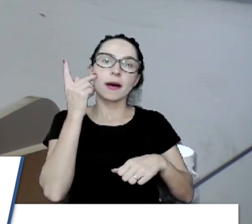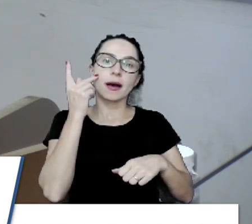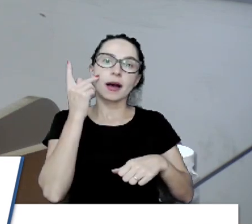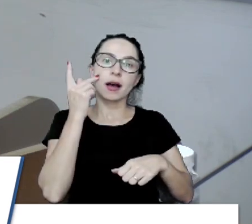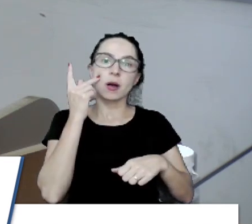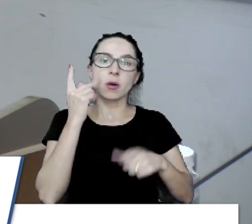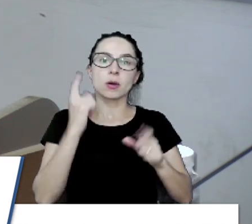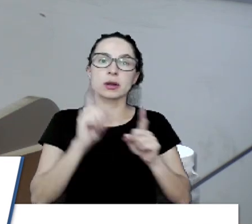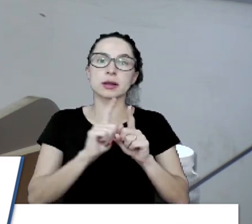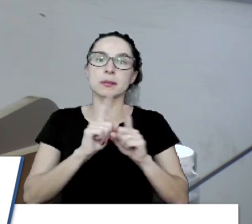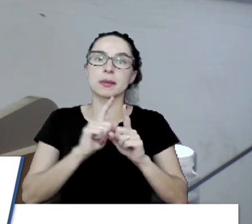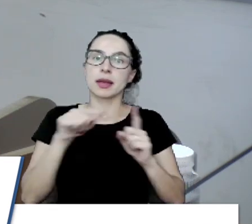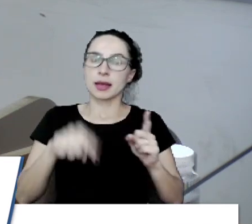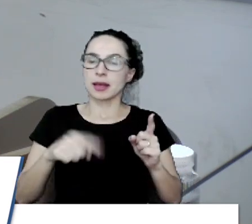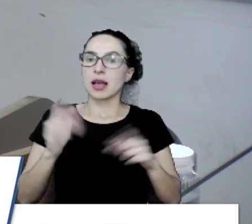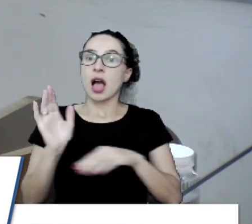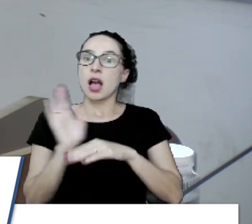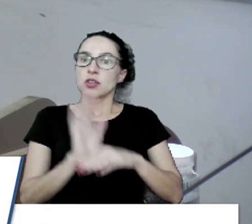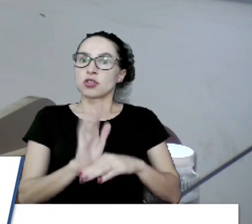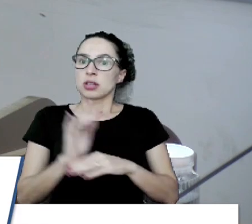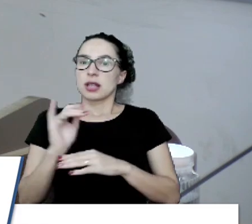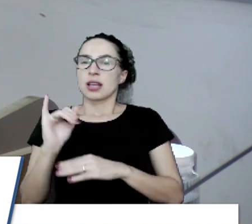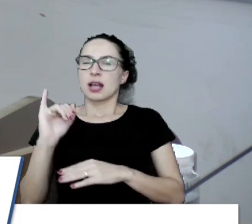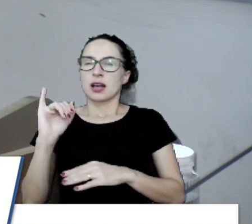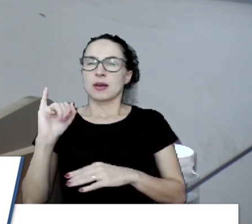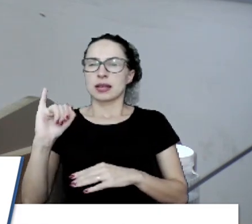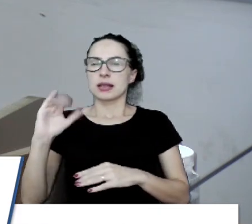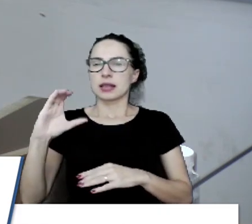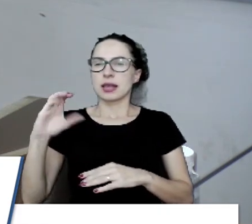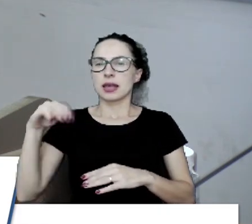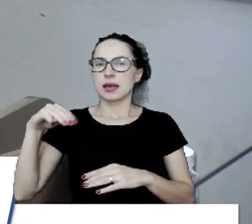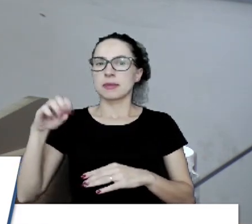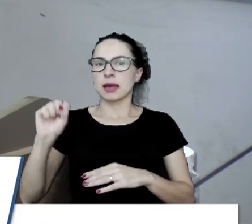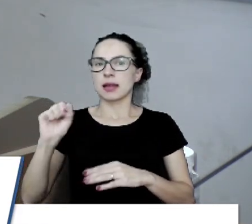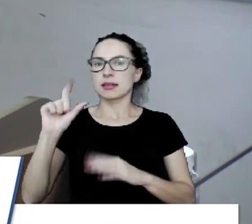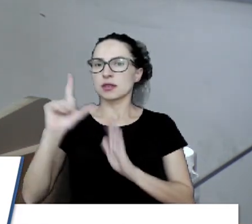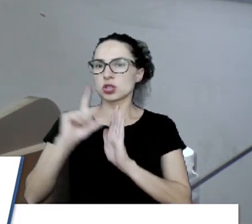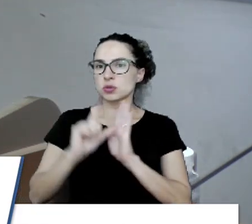caso desse benefício fiscal aí da redução do ICMS, Franca e